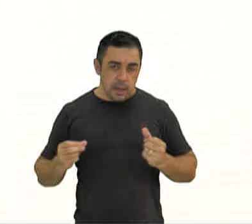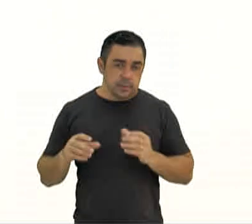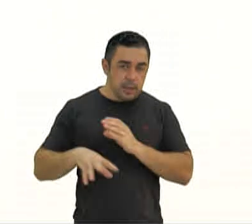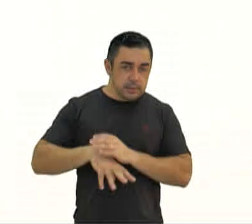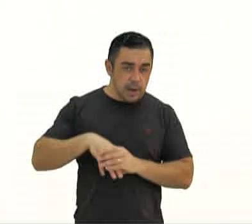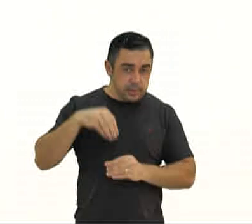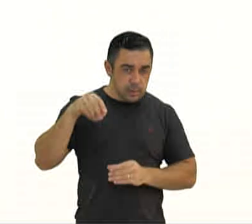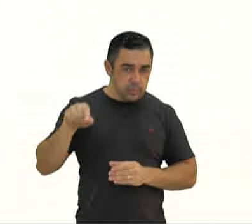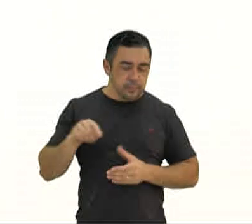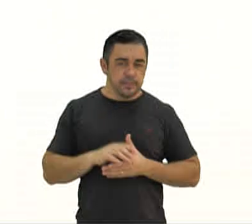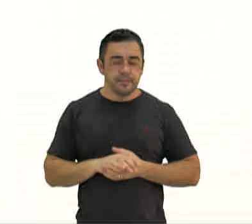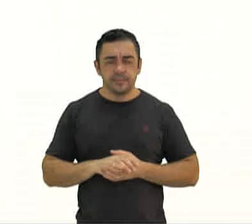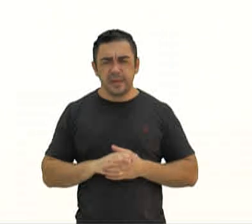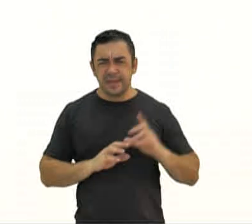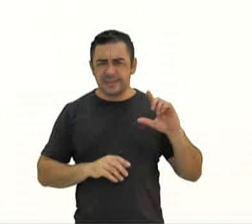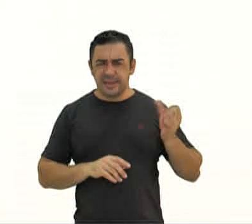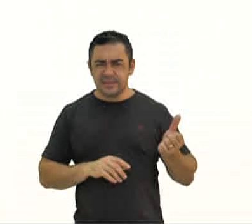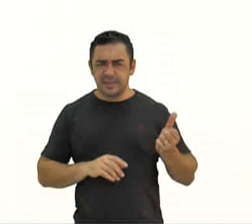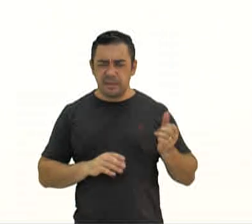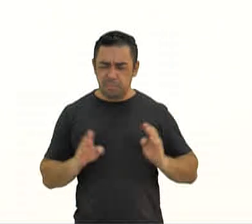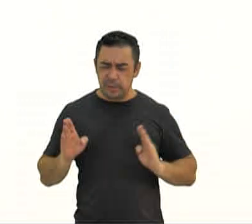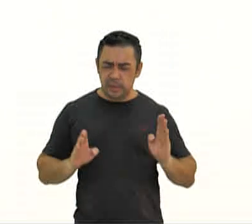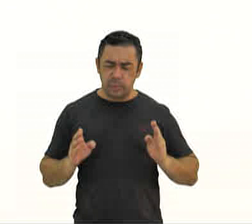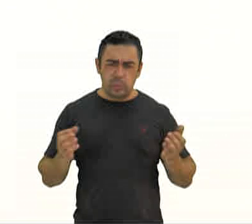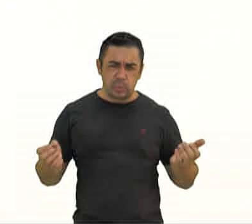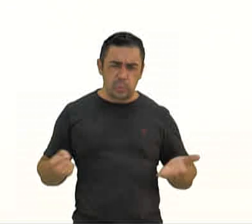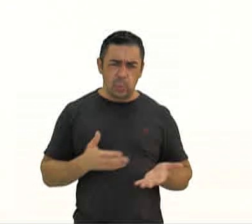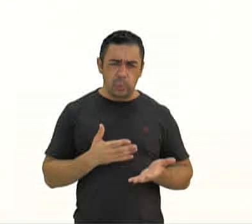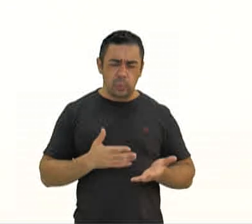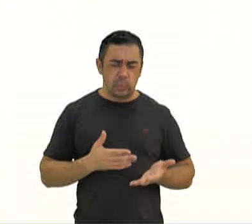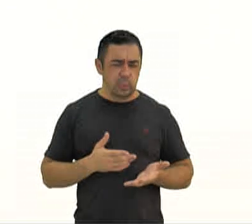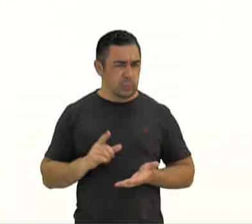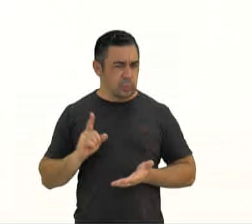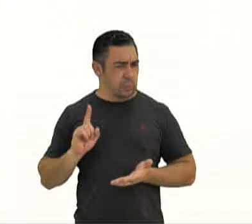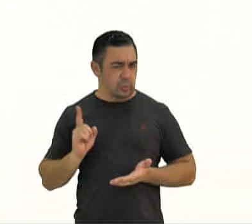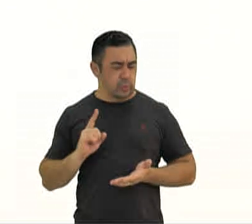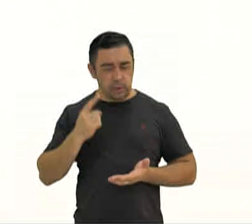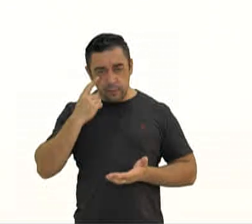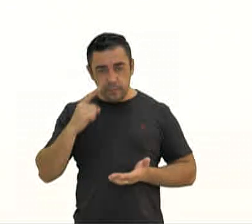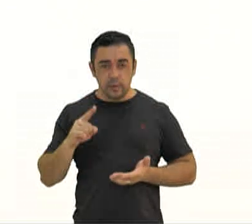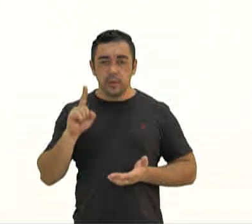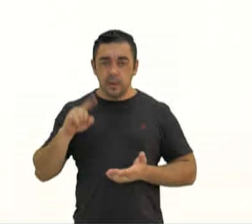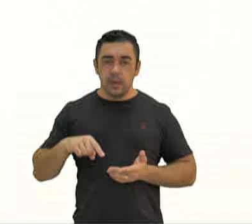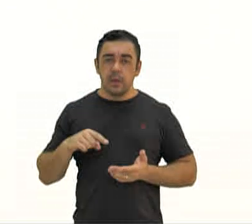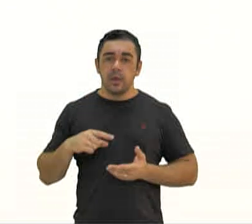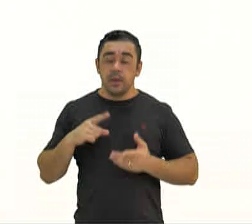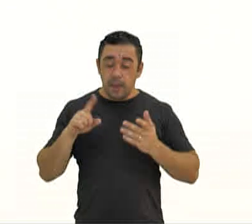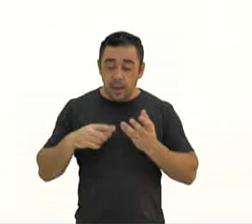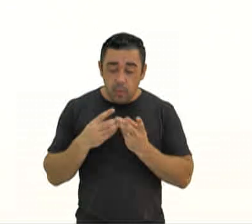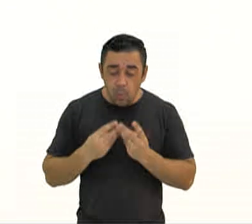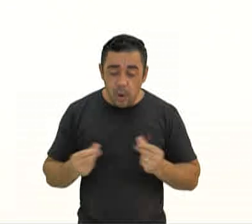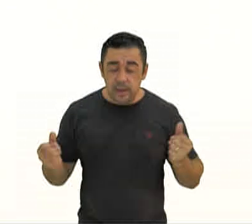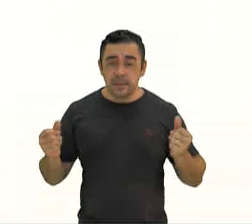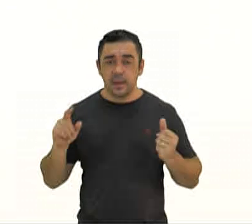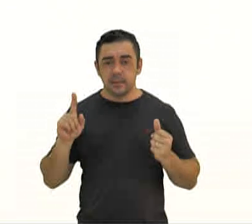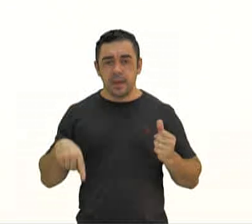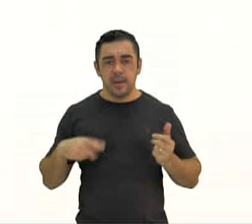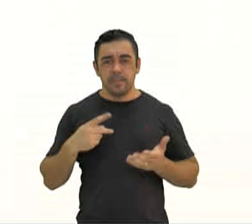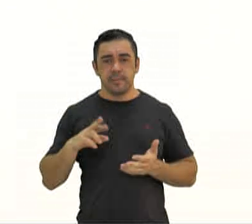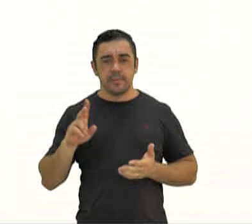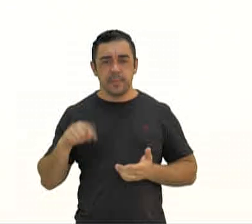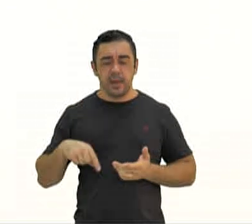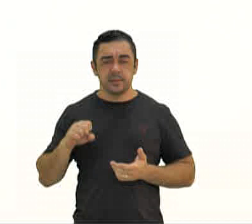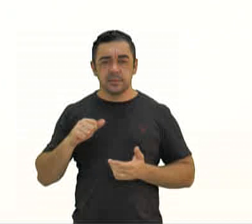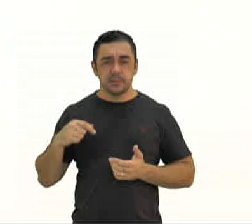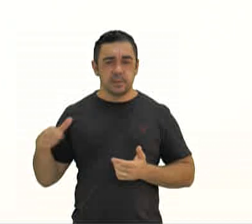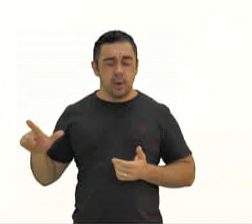a 16, falando de uma era recente. Nós vimos também em momentos anteriores que a qualidade do pré-sal é